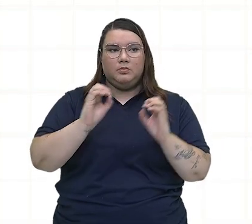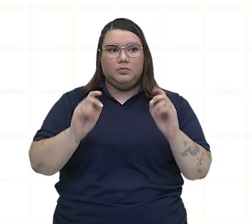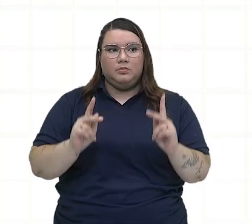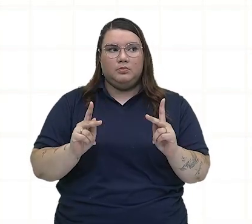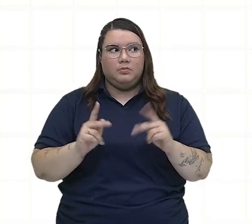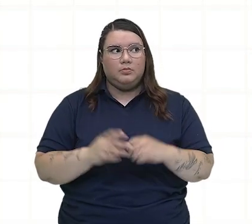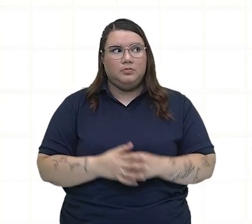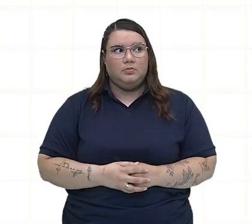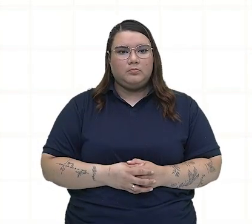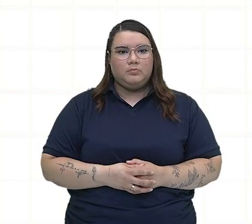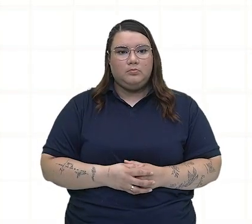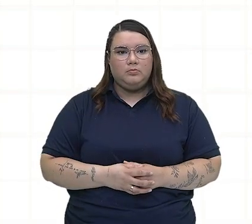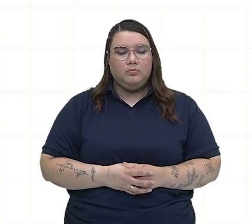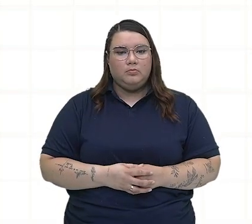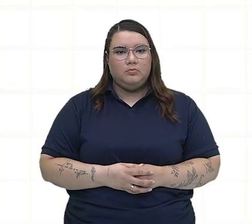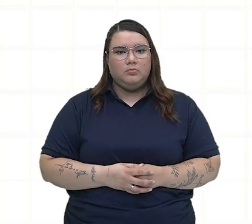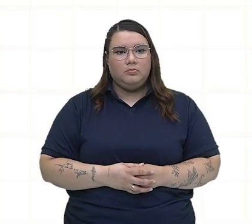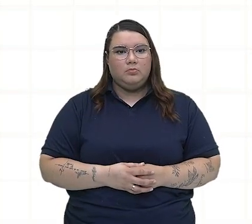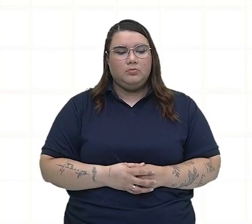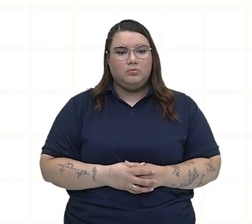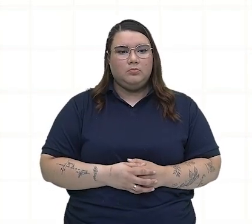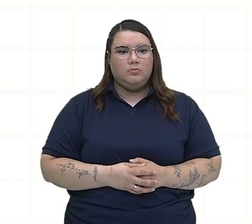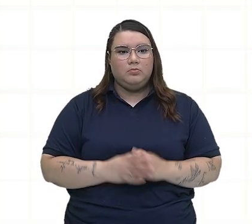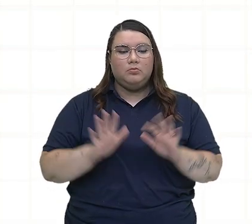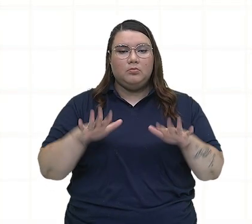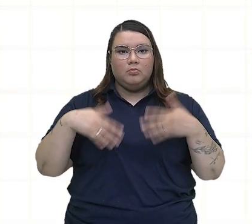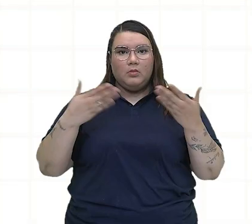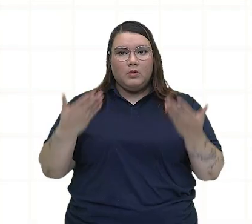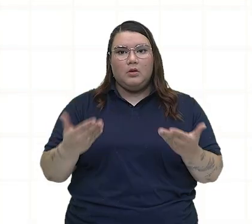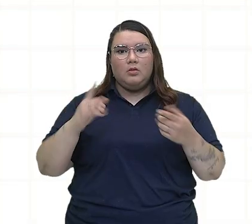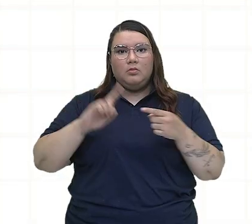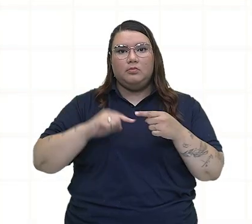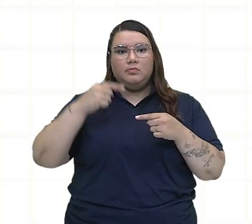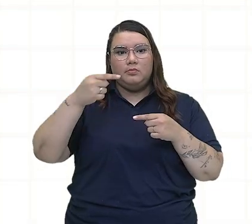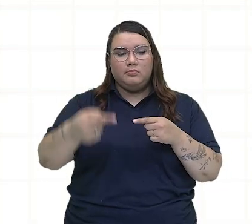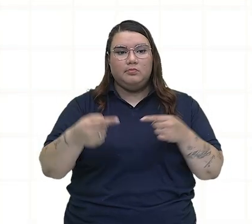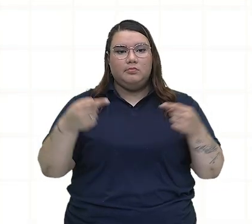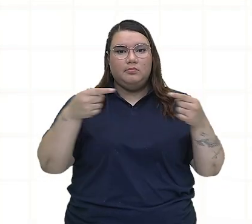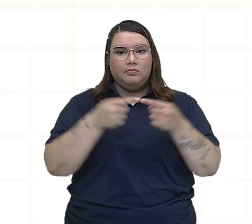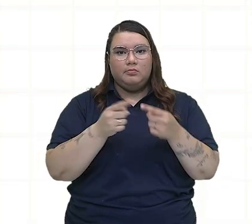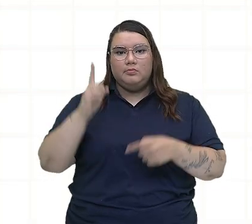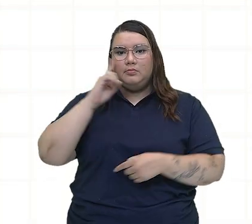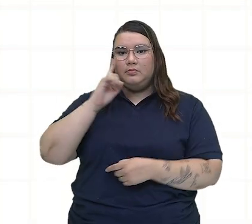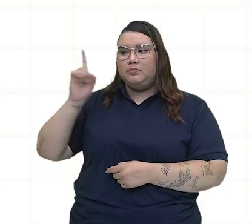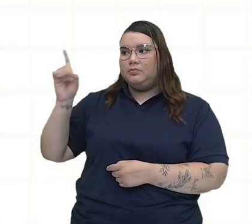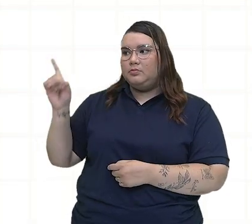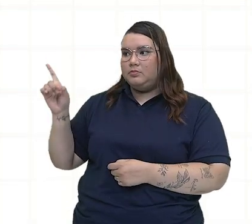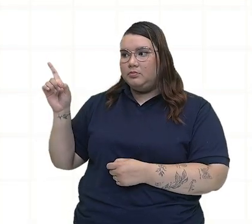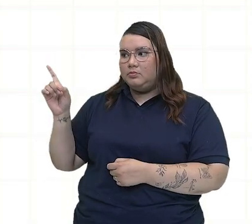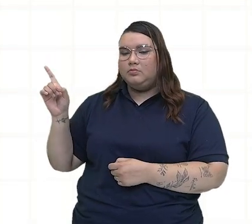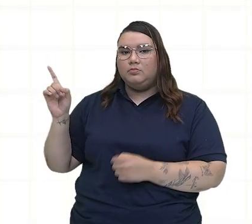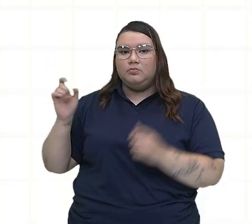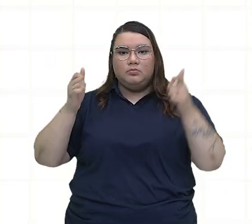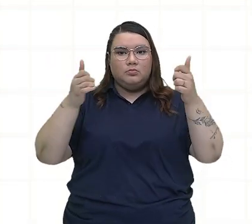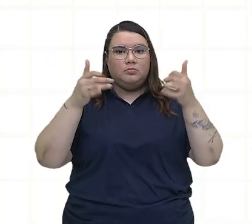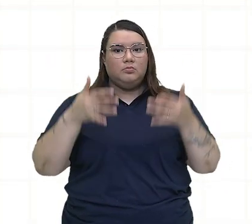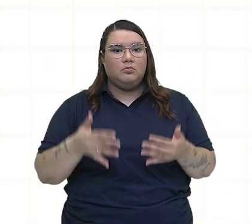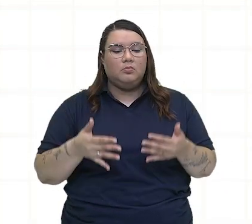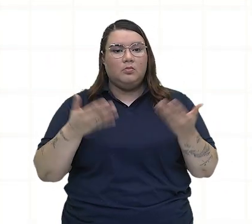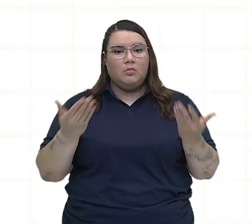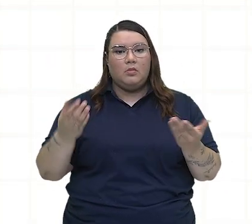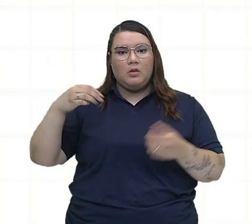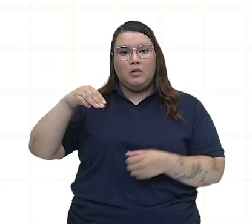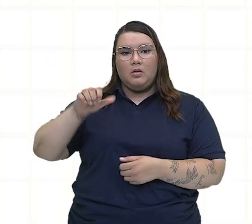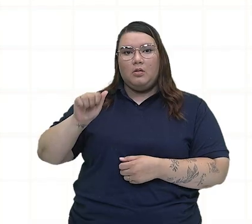ok? Então, vamos lá. Os próximos fatores climáticos são continentalidade e maritimidade. Quando a gente está falando